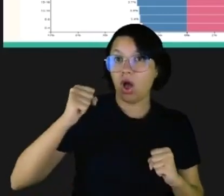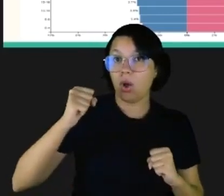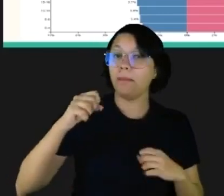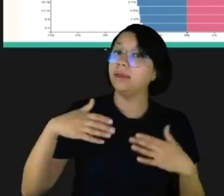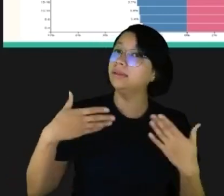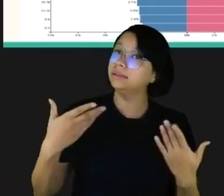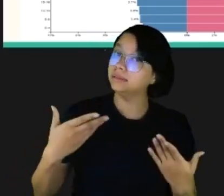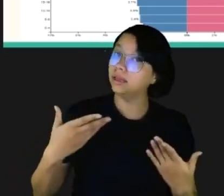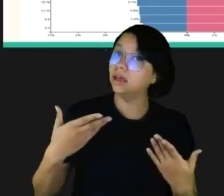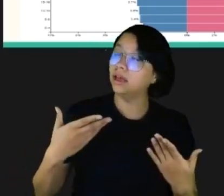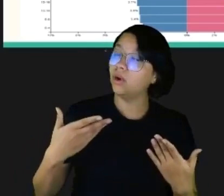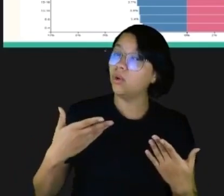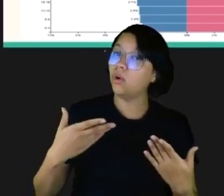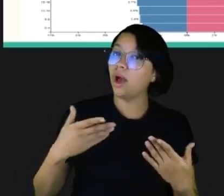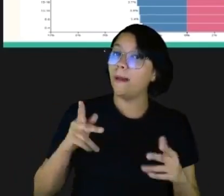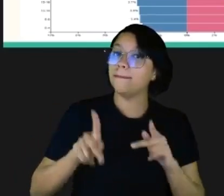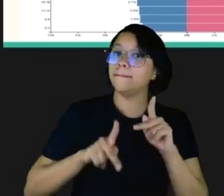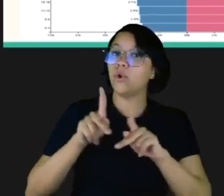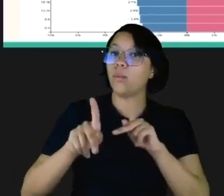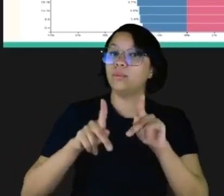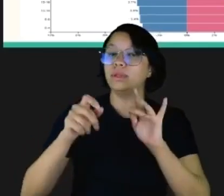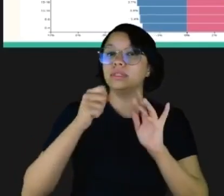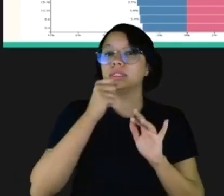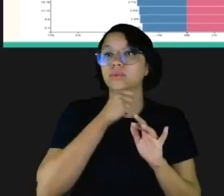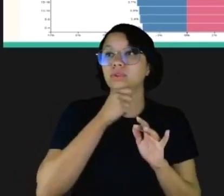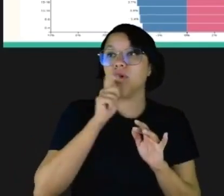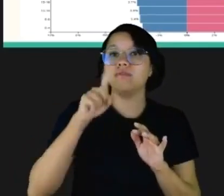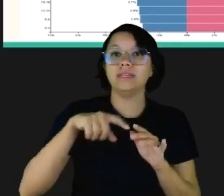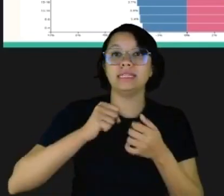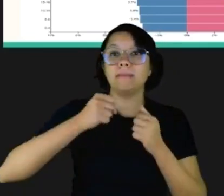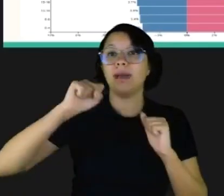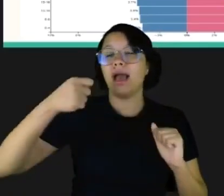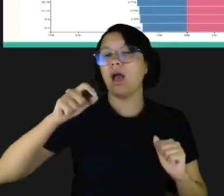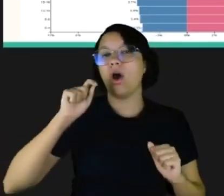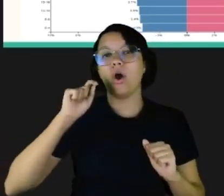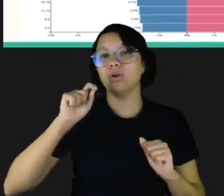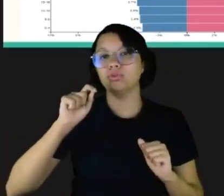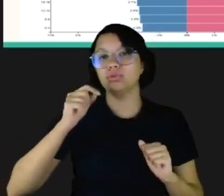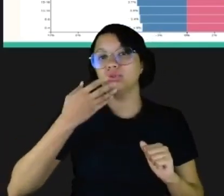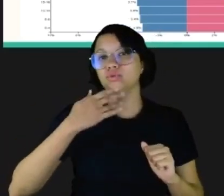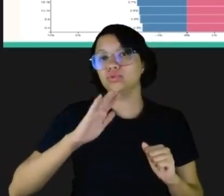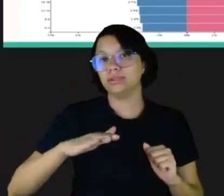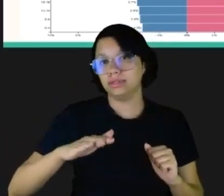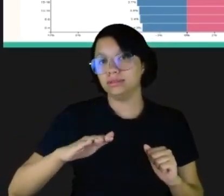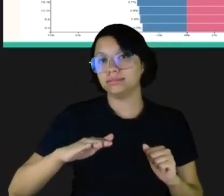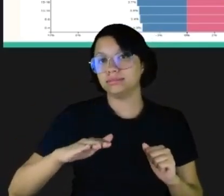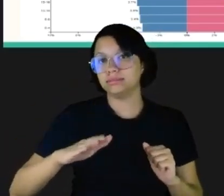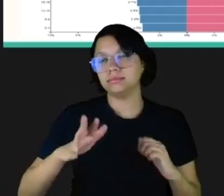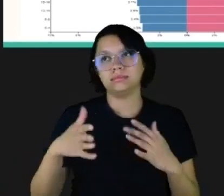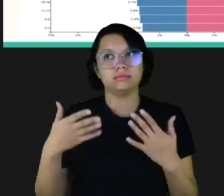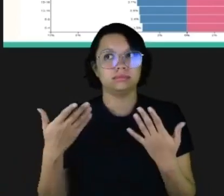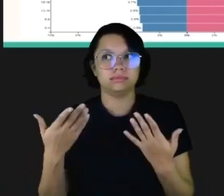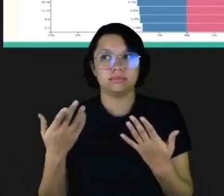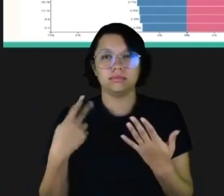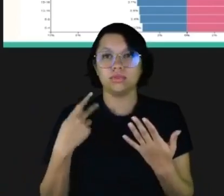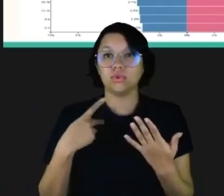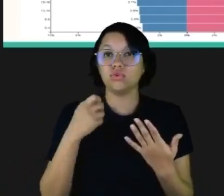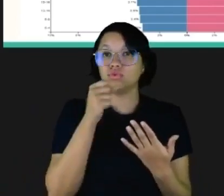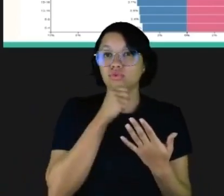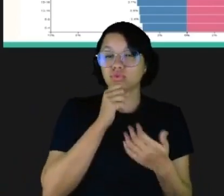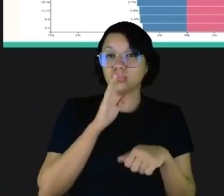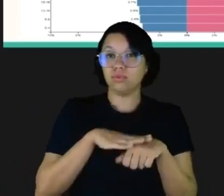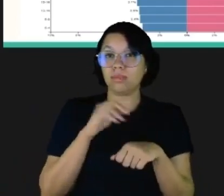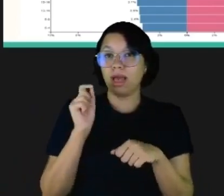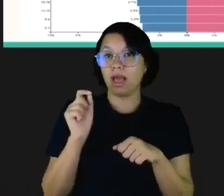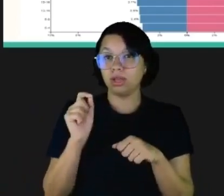a população idosa tende a ser bem maior do que a população infantil. Né? Então, estamos envelhecendo mais